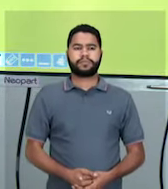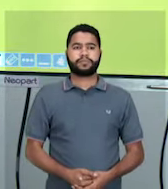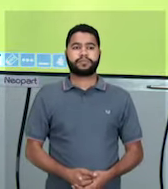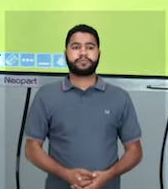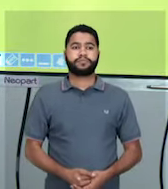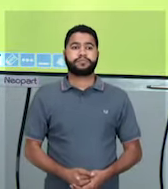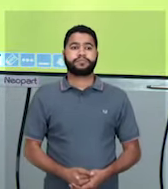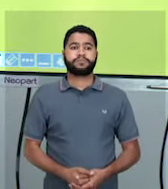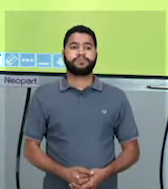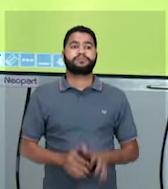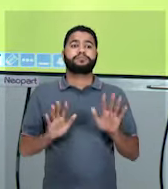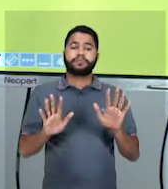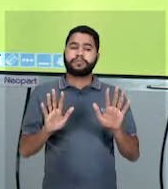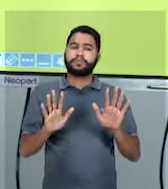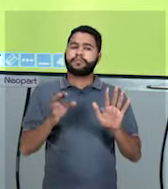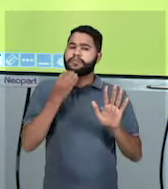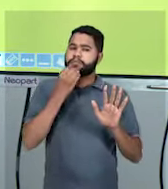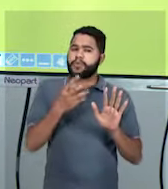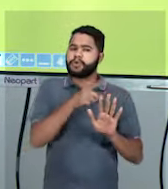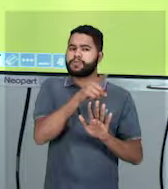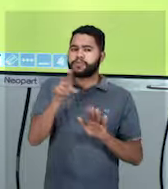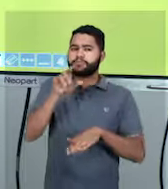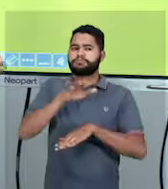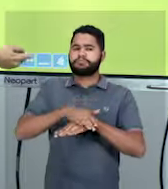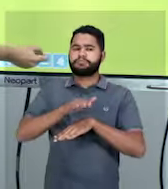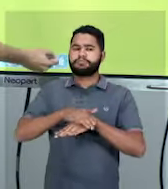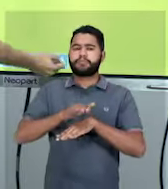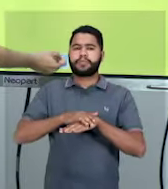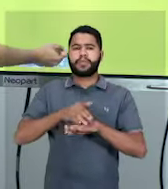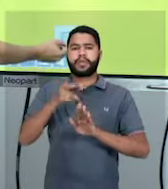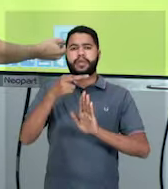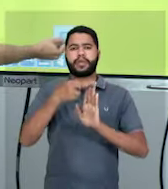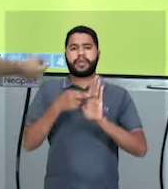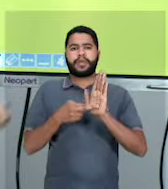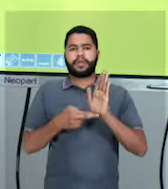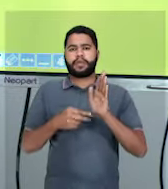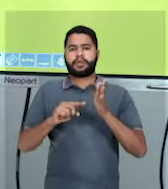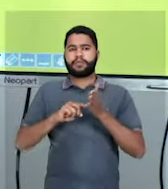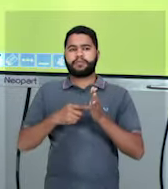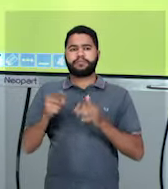mas é bom que você faça pela regra de 3.